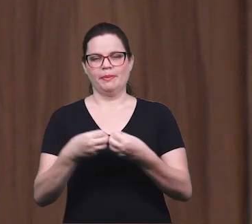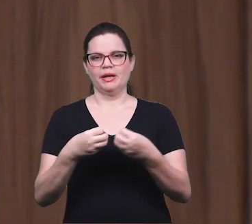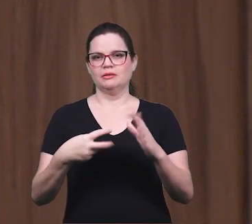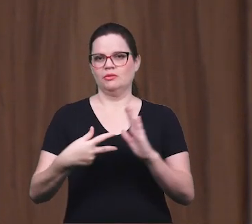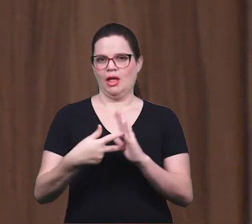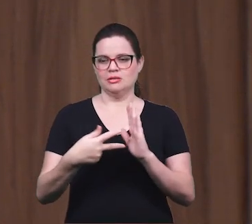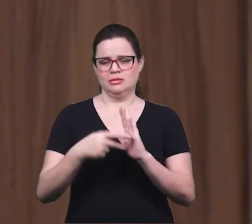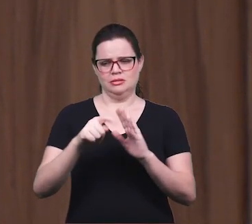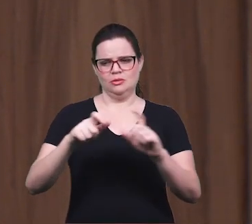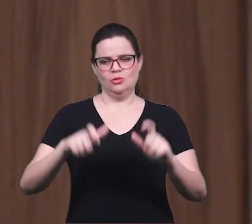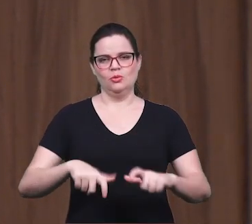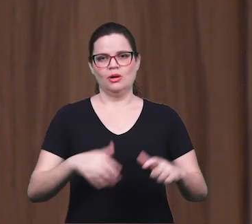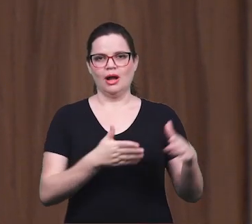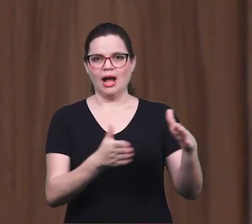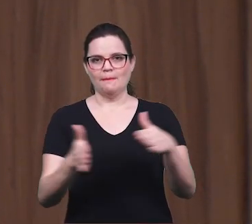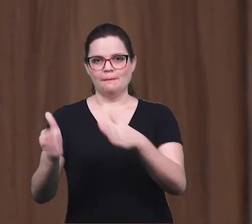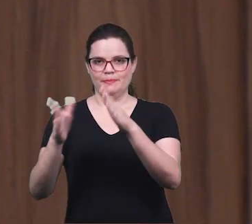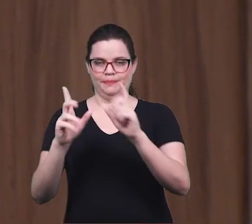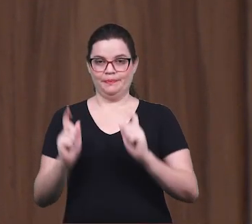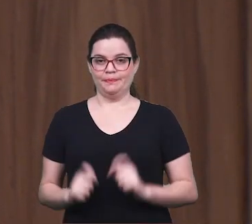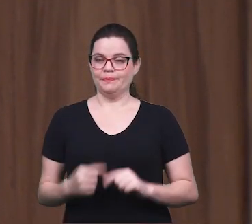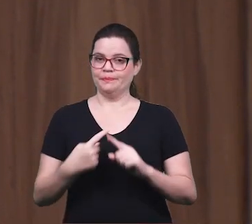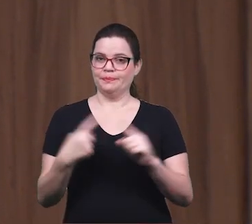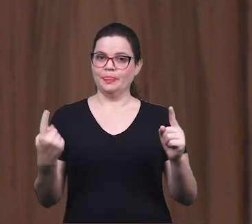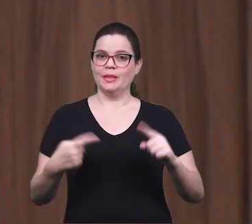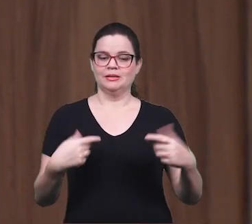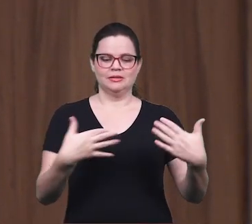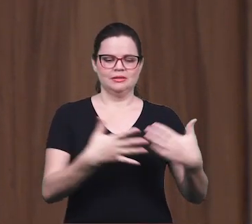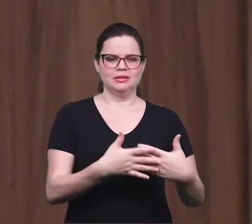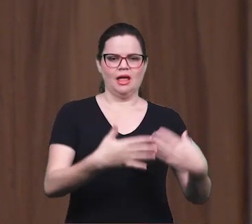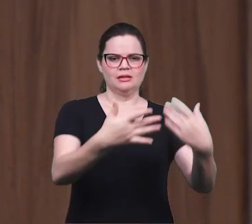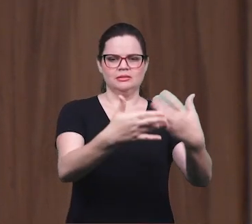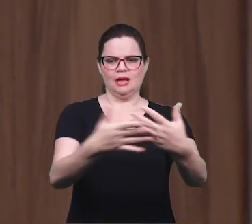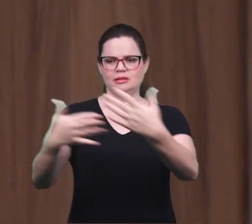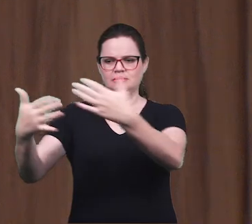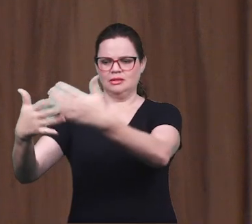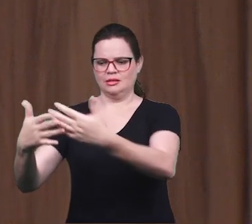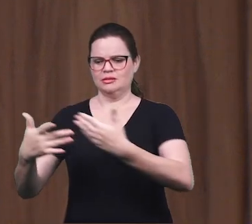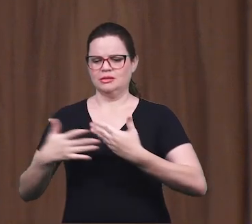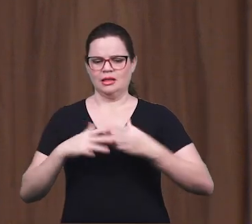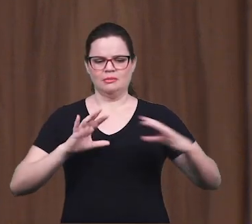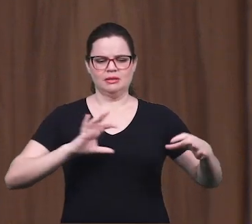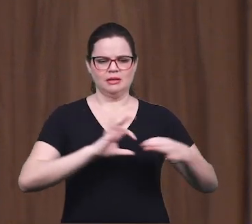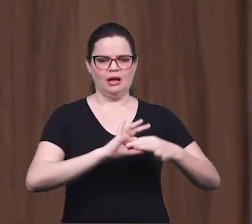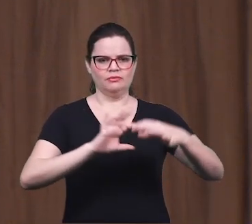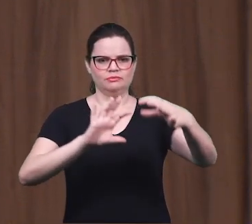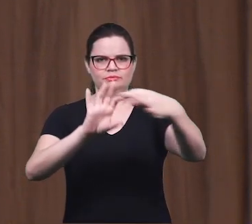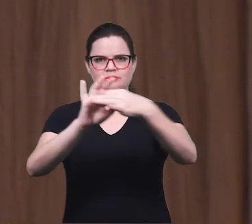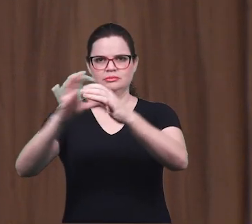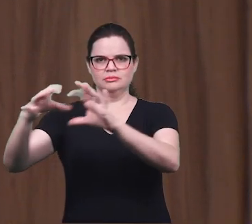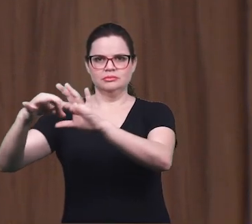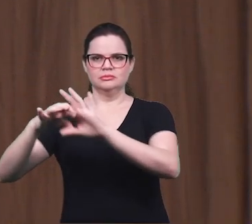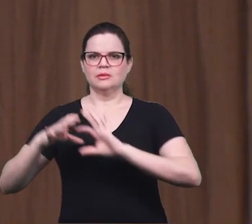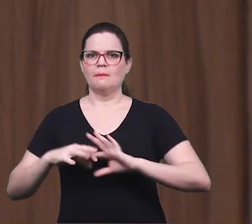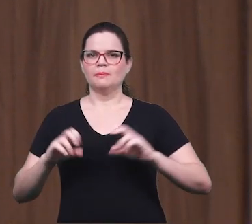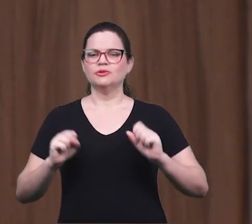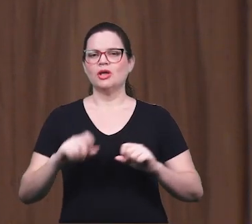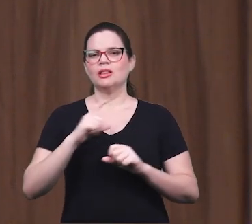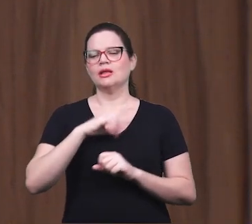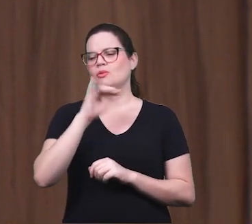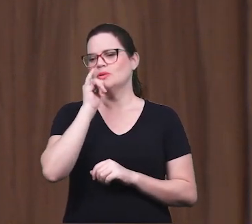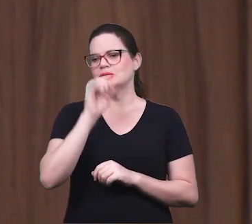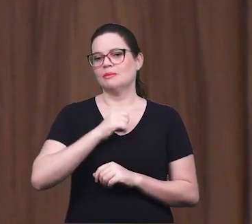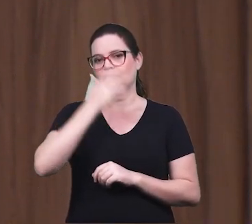Então, essas cidades, elas possuíam uma certa comunicação, né? De rota comercial. Então, era